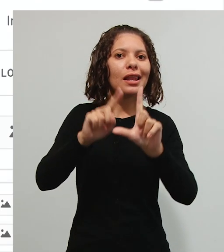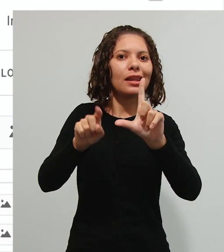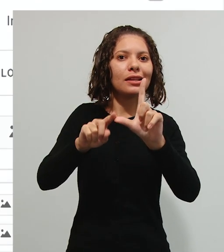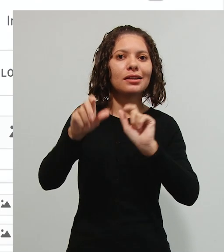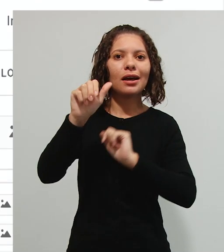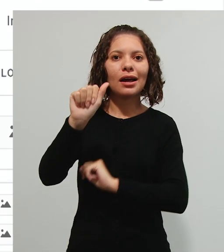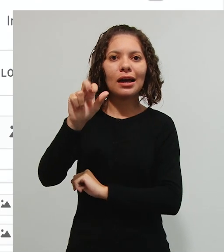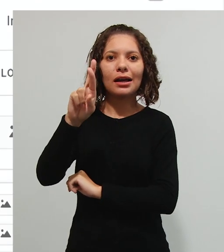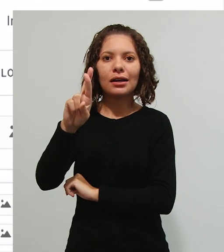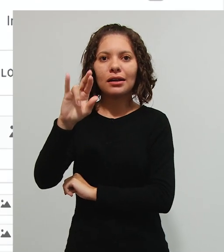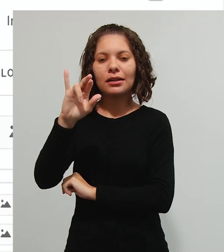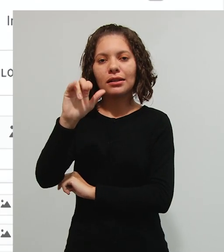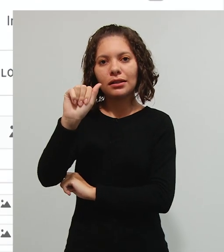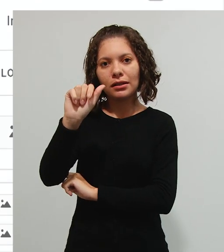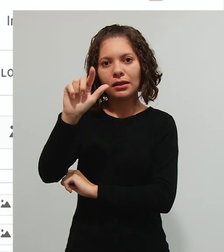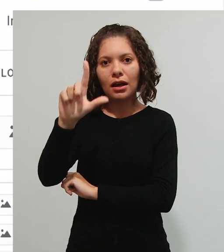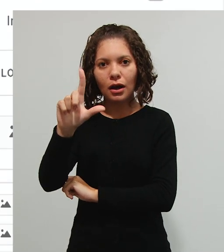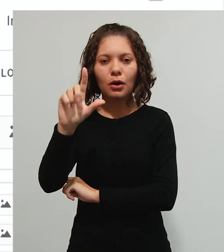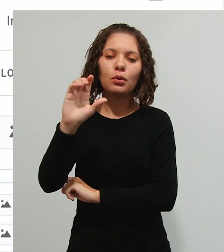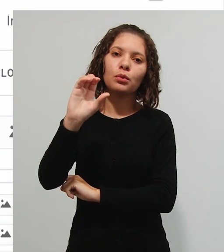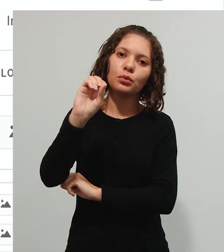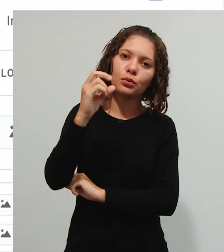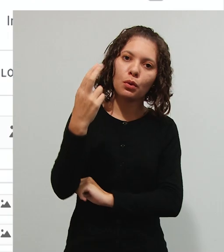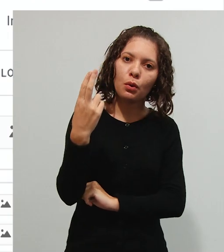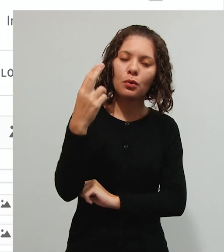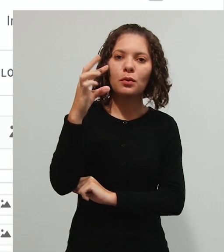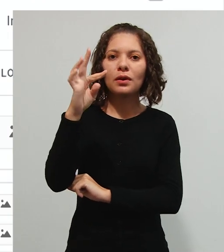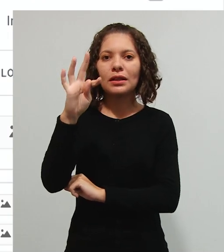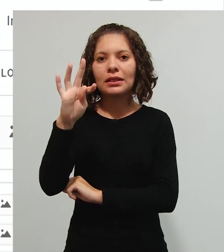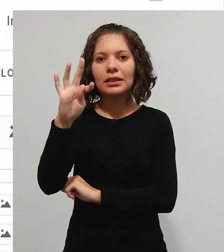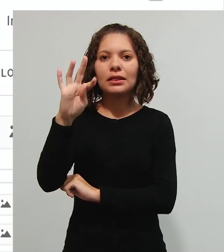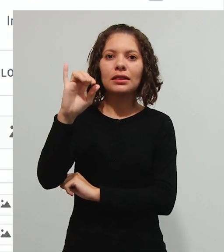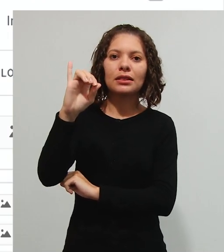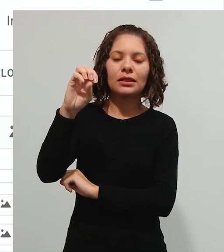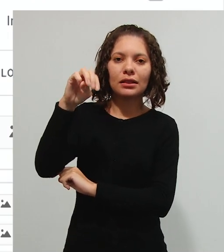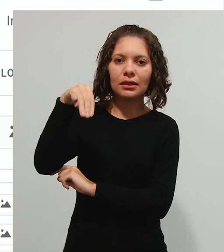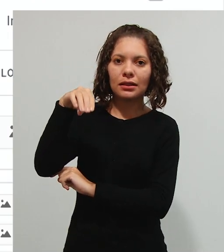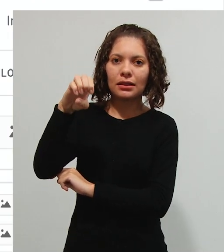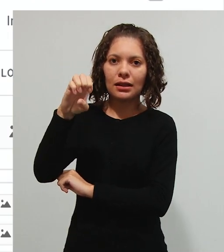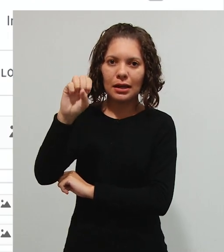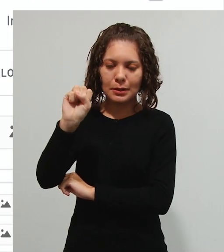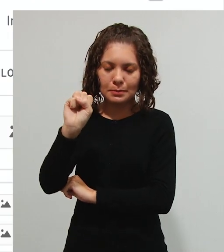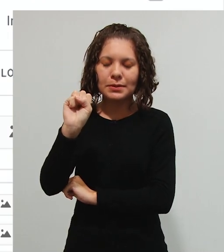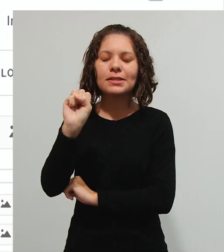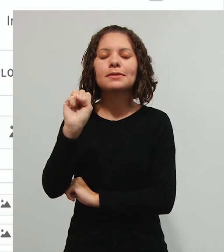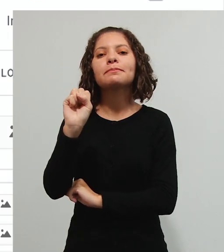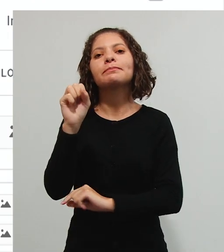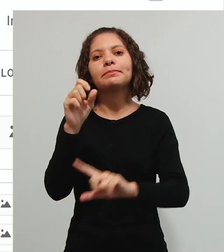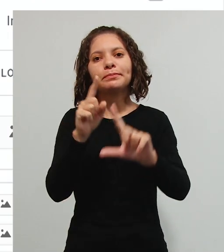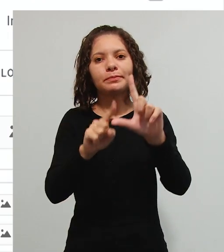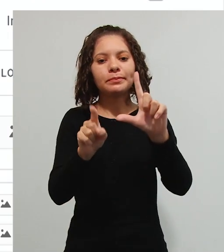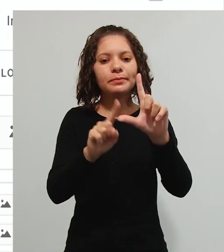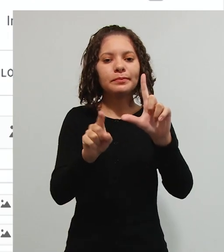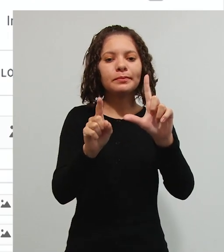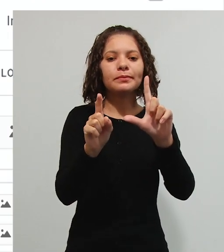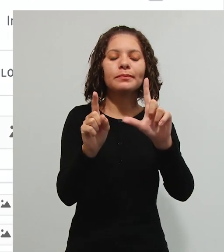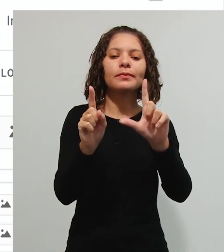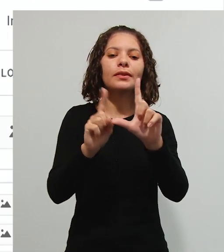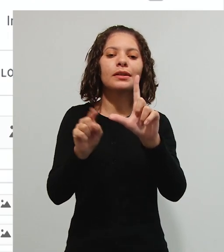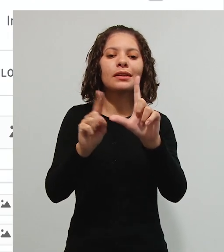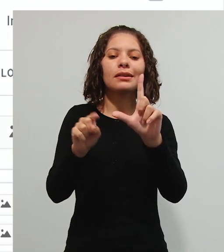recomendação principal é para uma fonte não serifada, ou seja, uma fonte que não tem curvinhas. A Arial é a